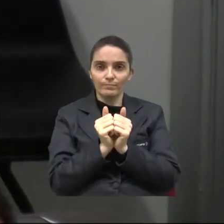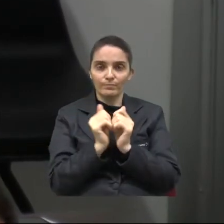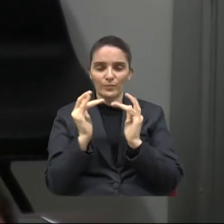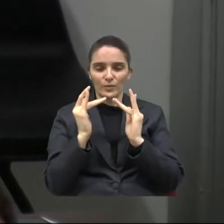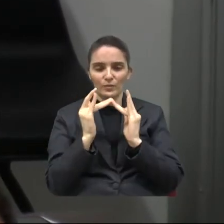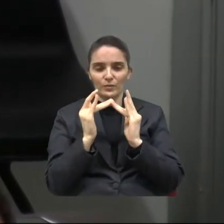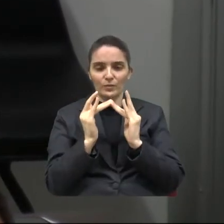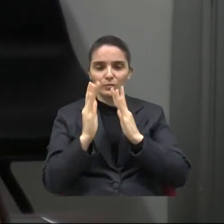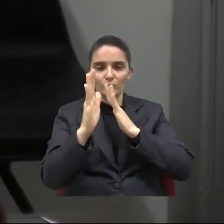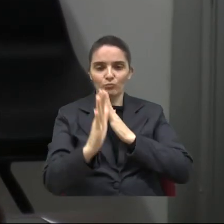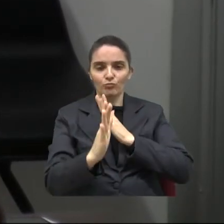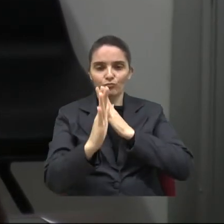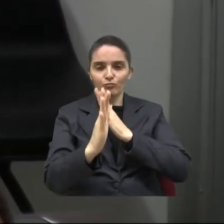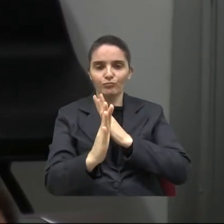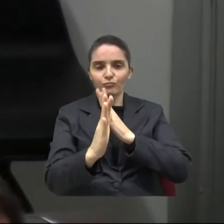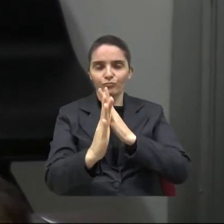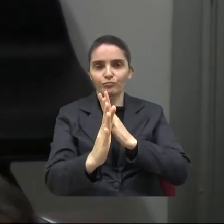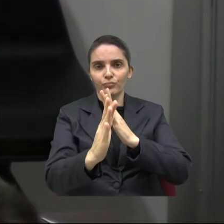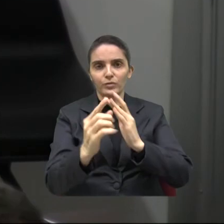o final.